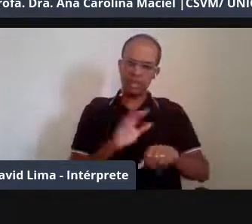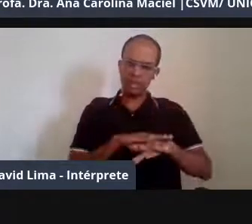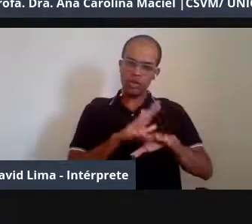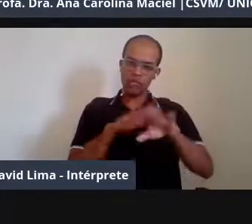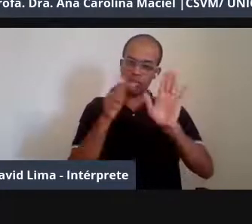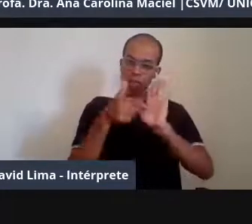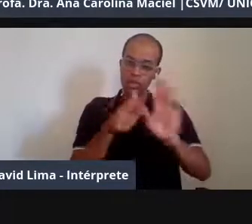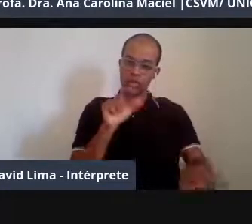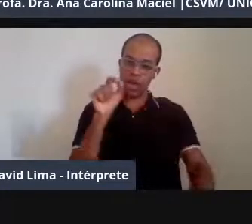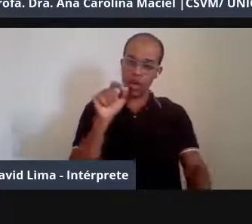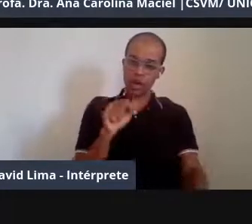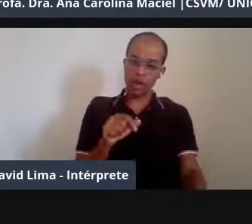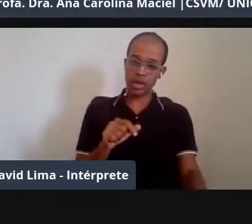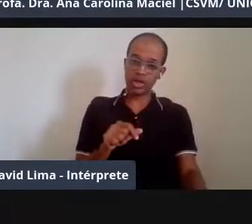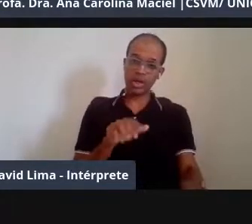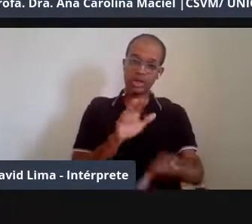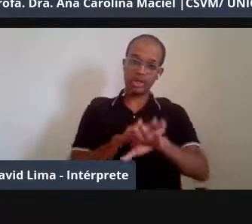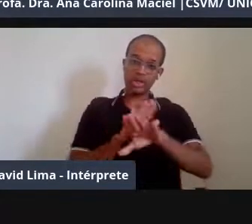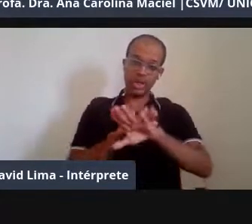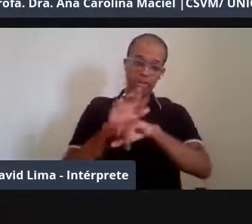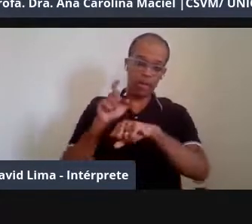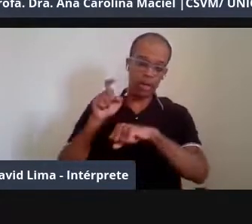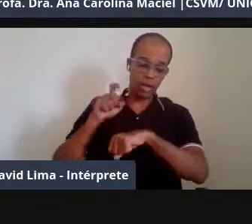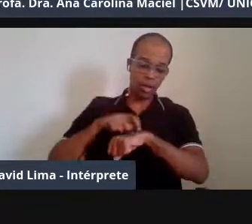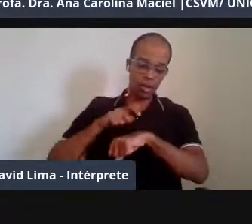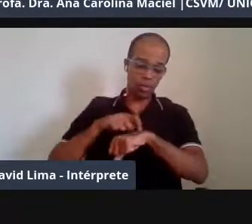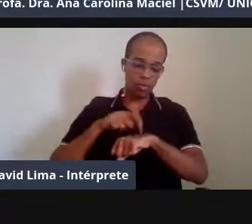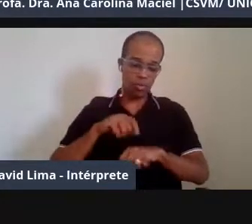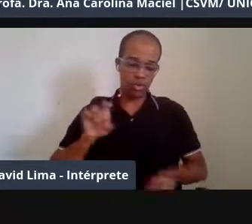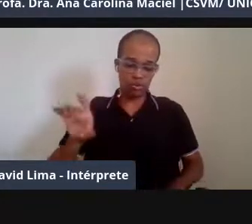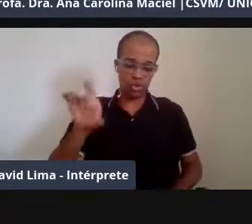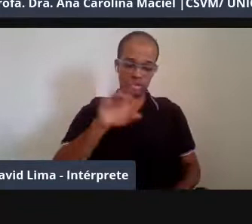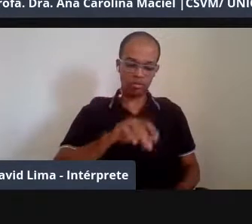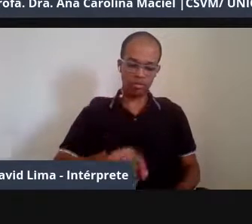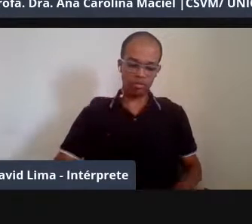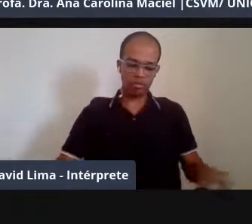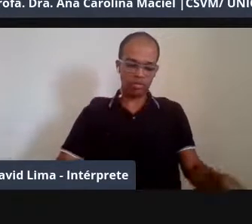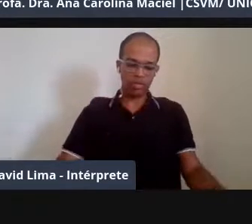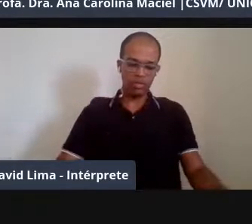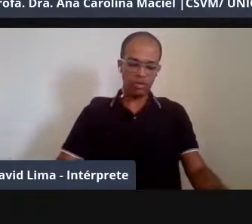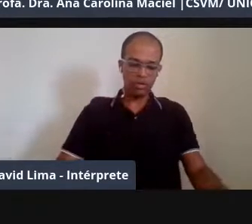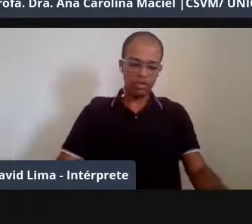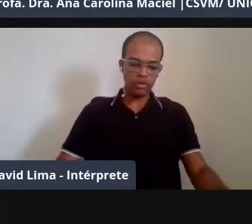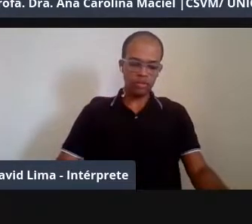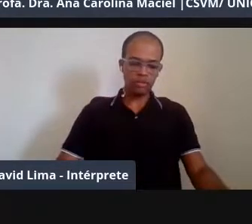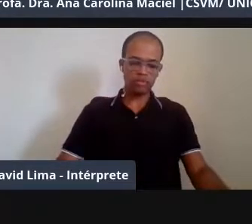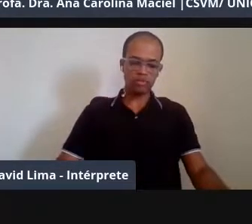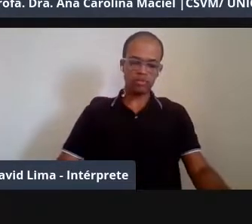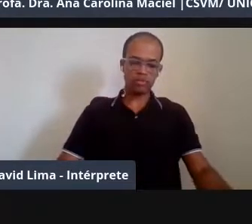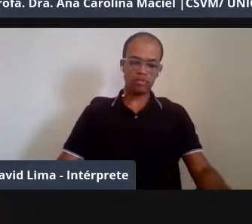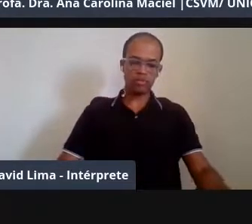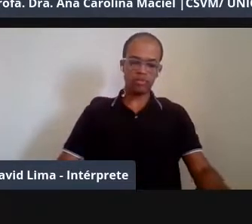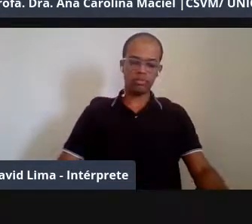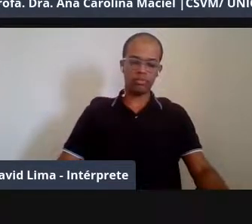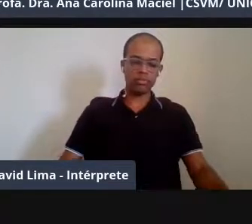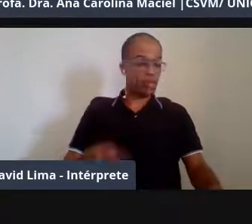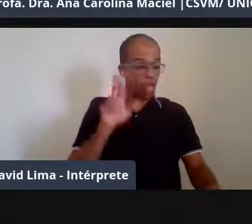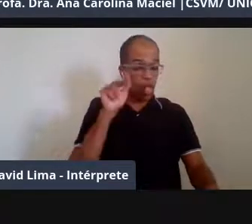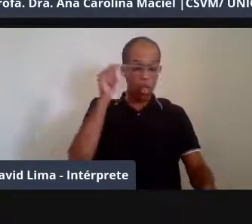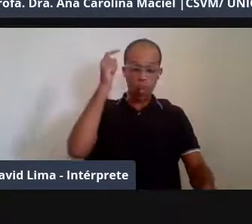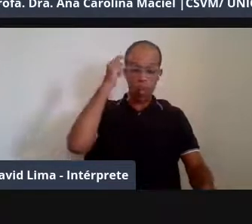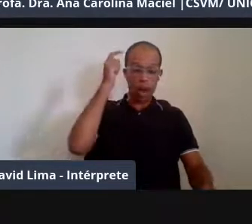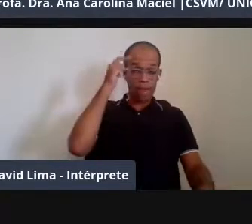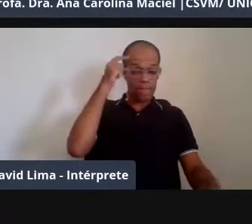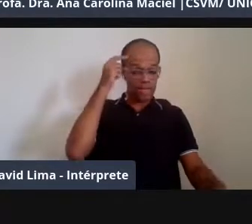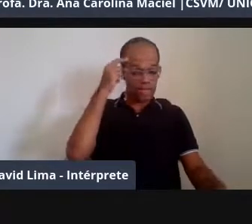saber o momento de cada expressão que a gente usa. Eu nunca imaginei que um dia, olha que eu